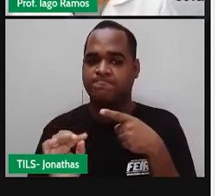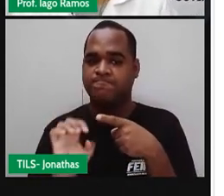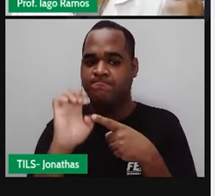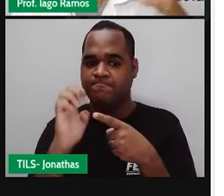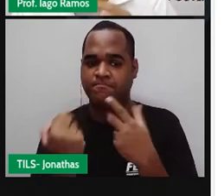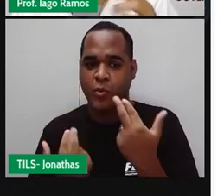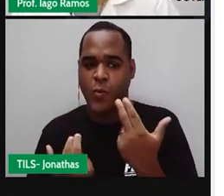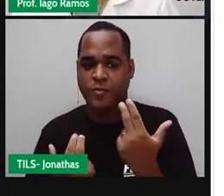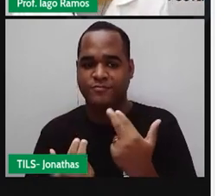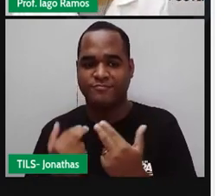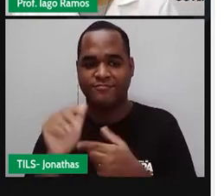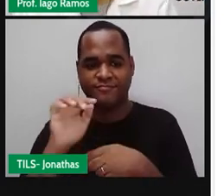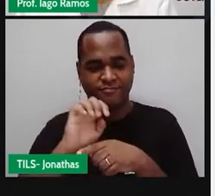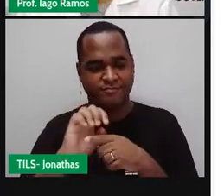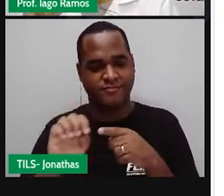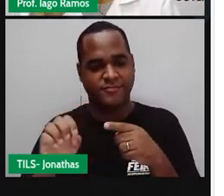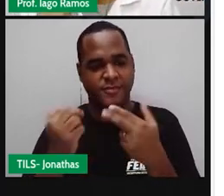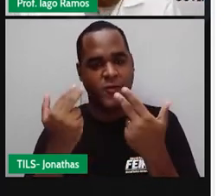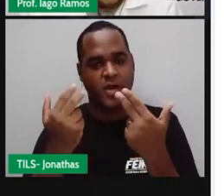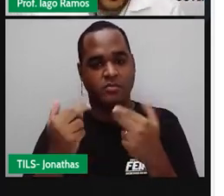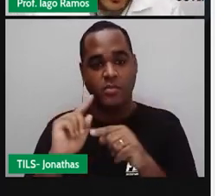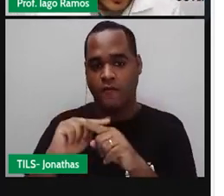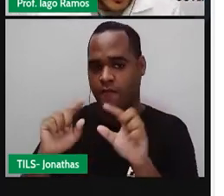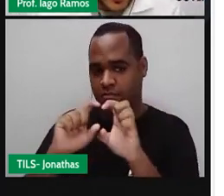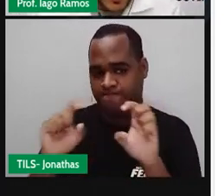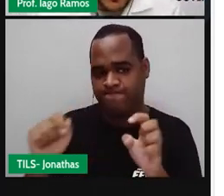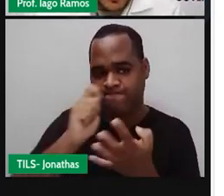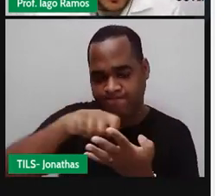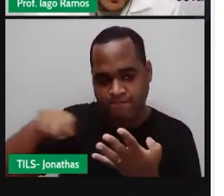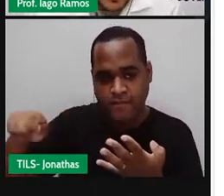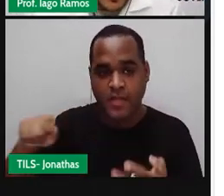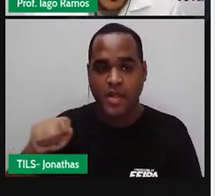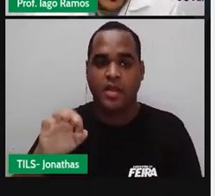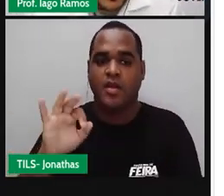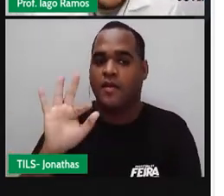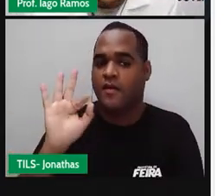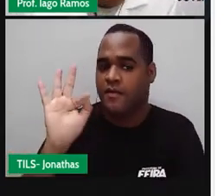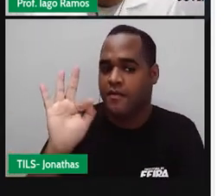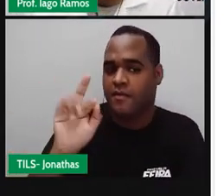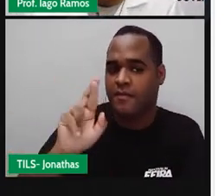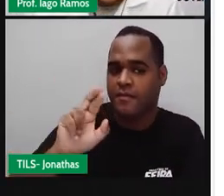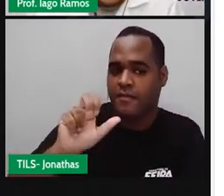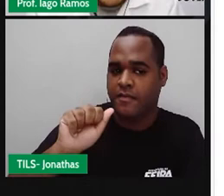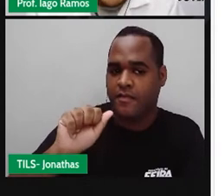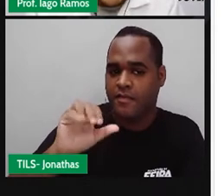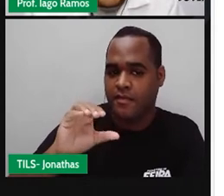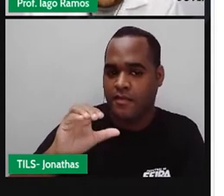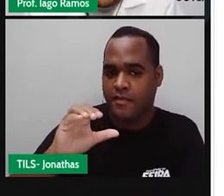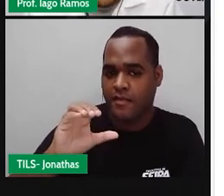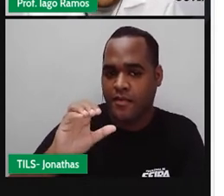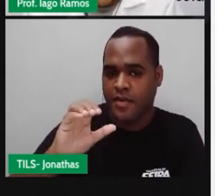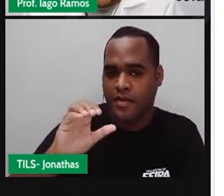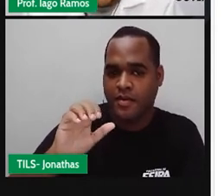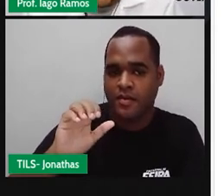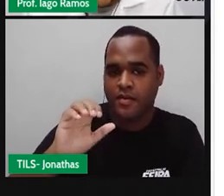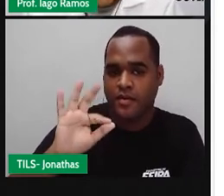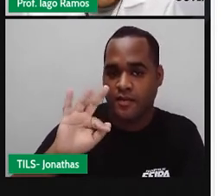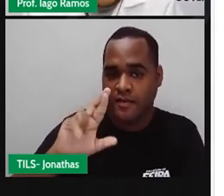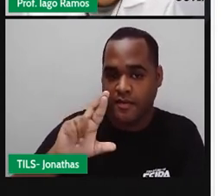equivalentes eu quero deixar isso escrito aqui na tela para você ó e as